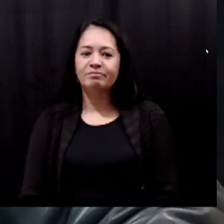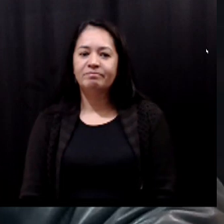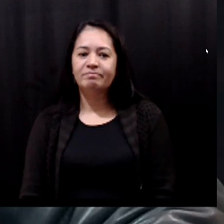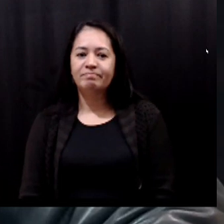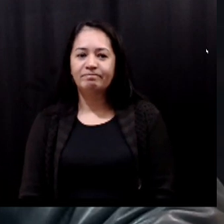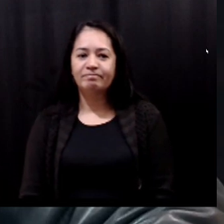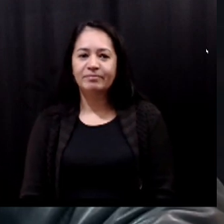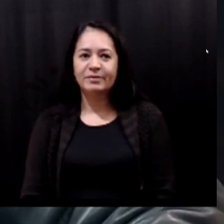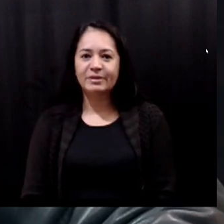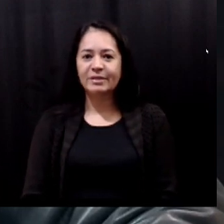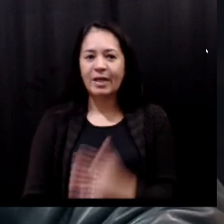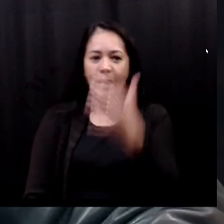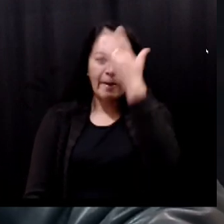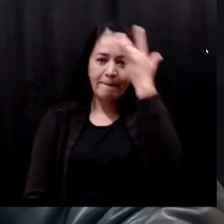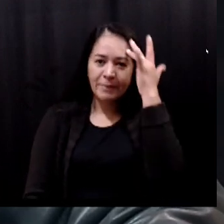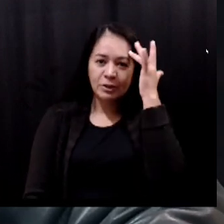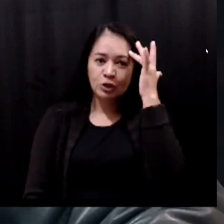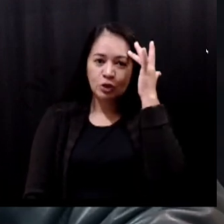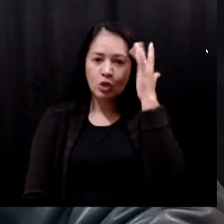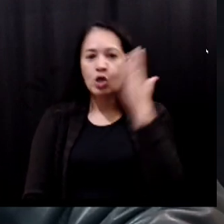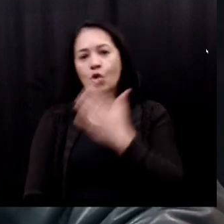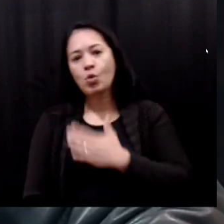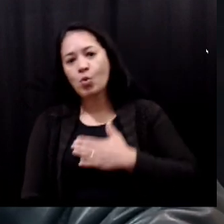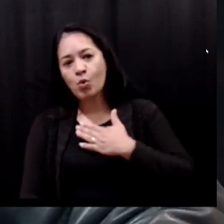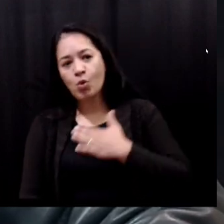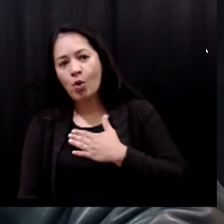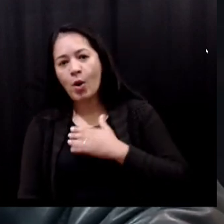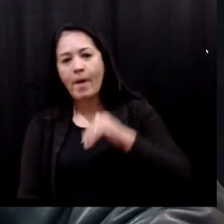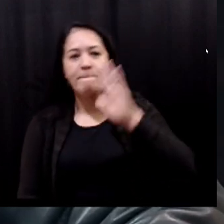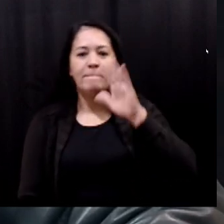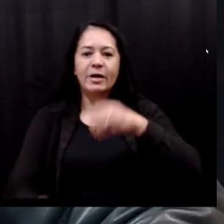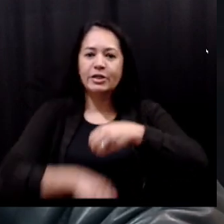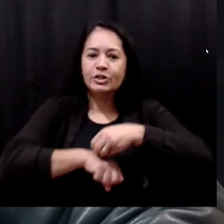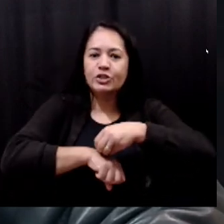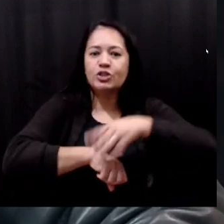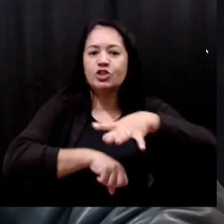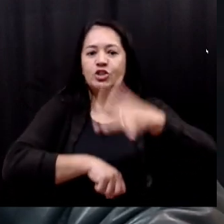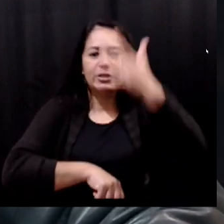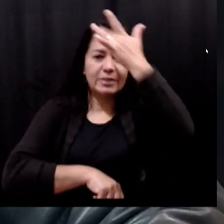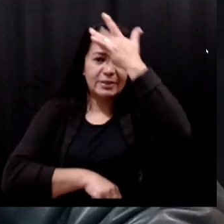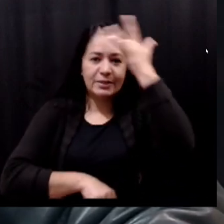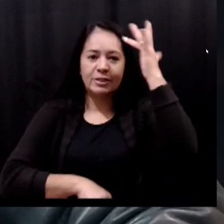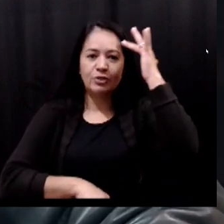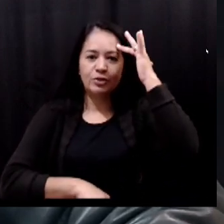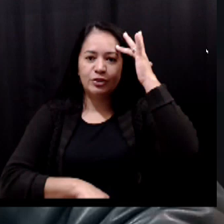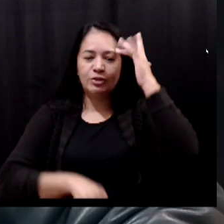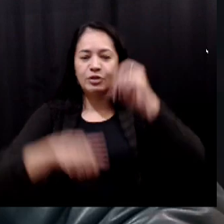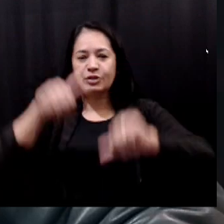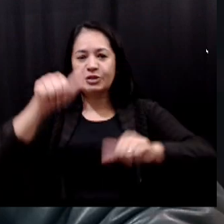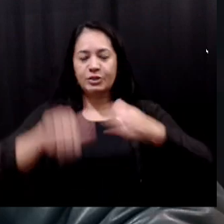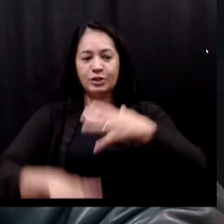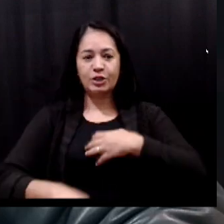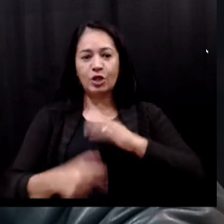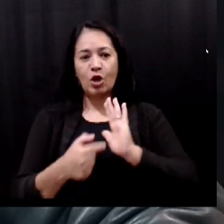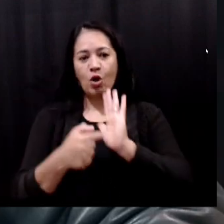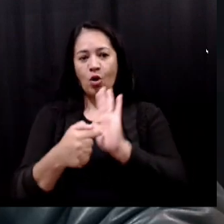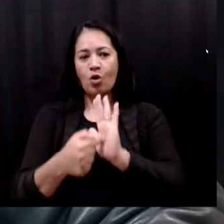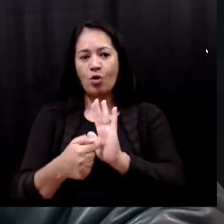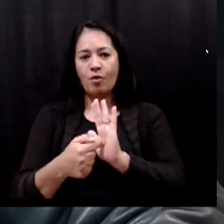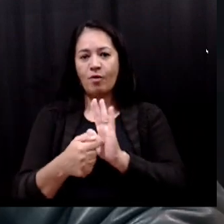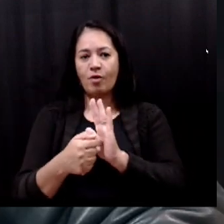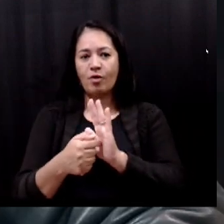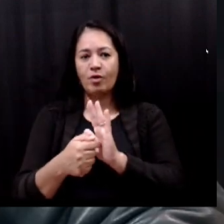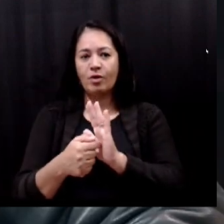gostar de ter mais dicas sobre saúde mental e análise do comportamento, gostaria de convidá-los